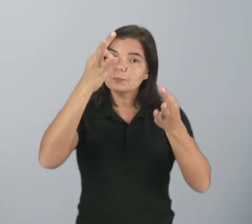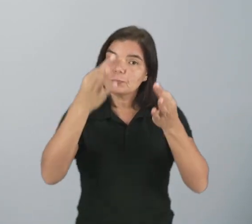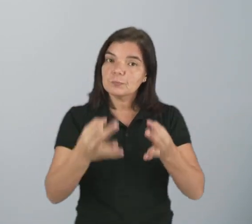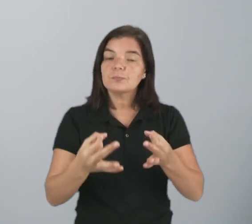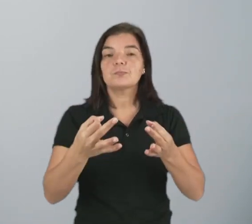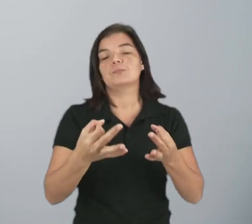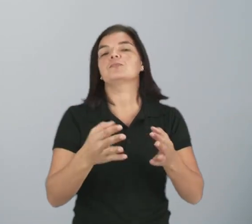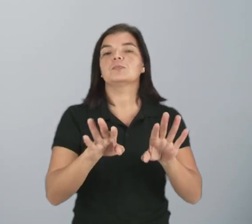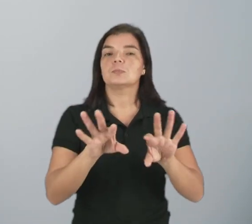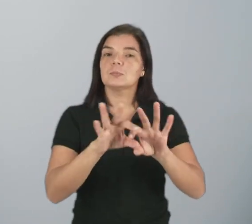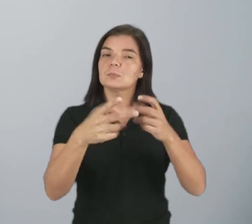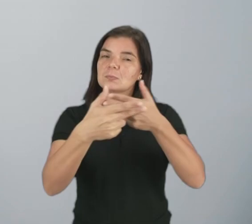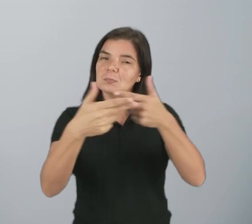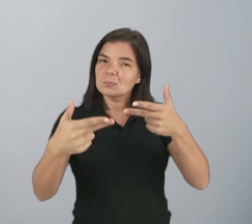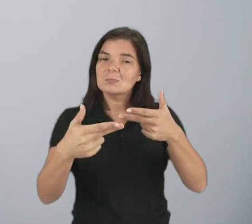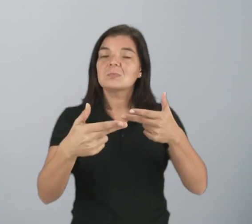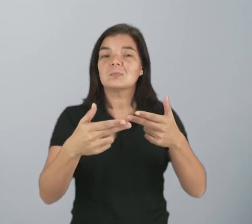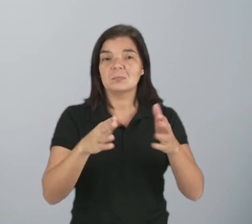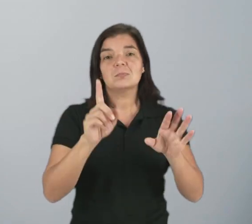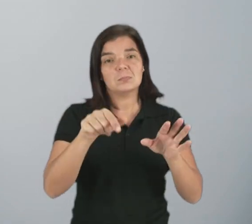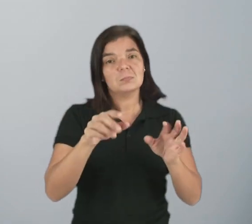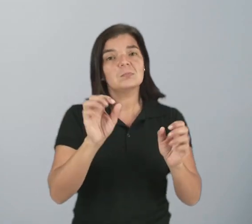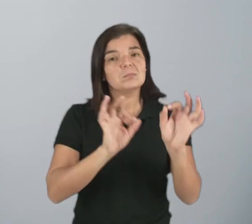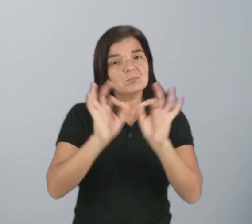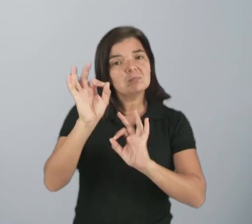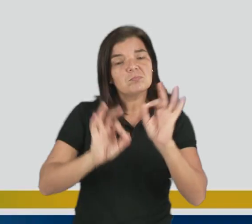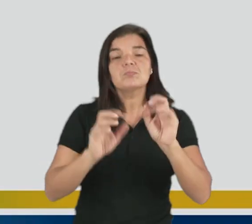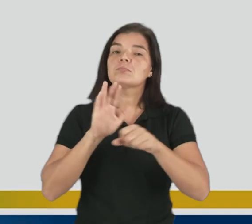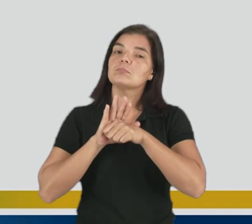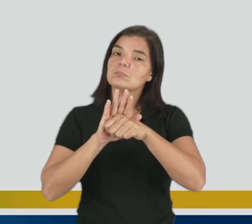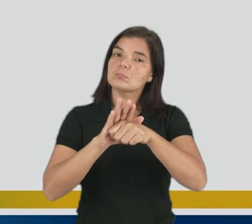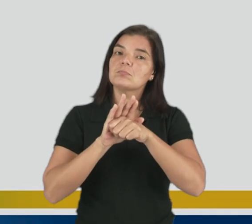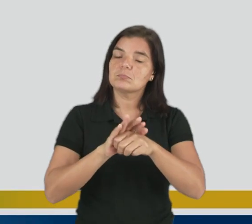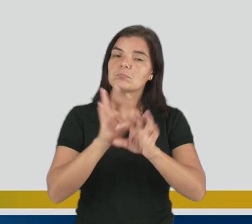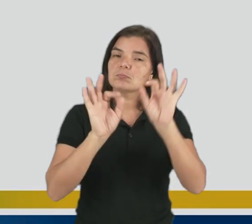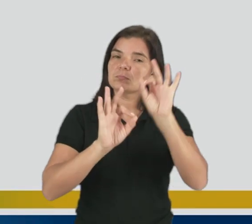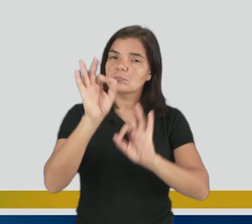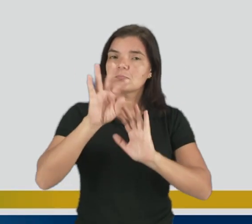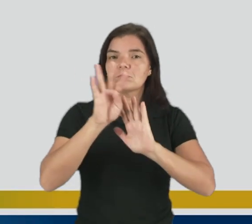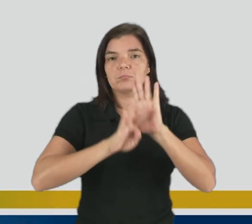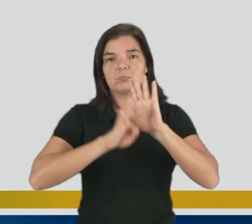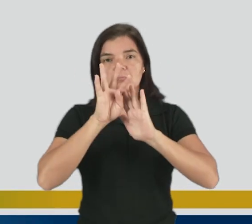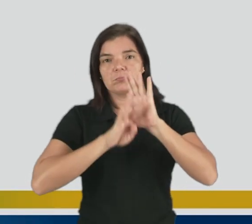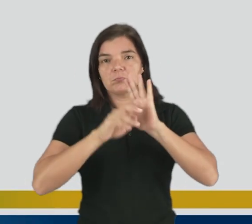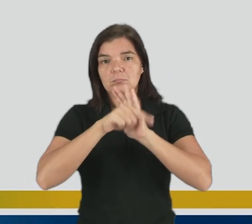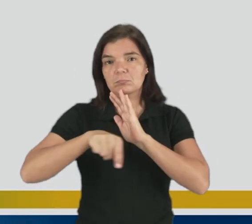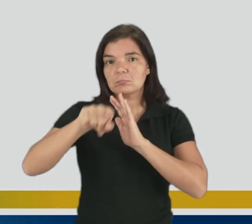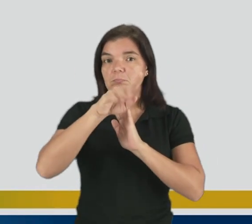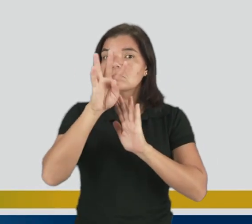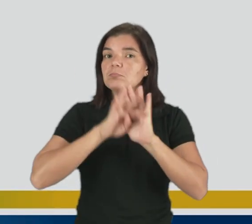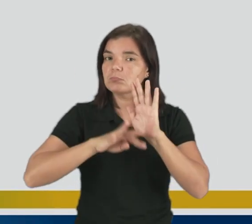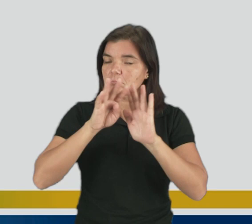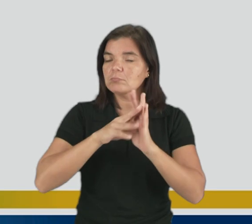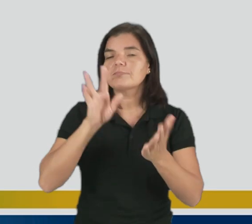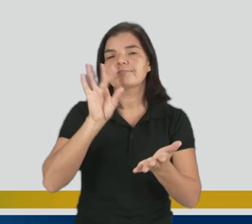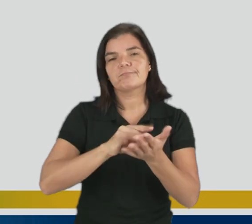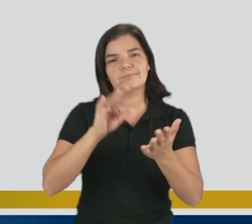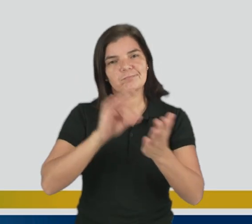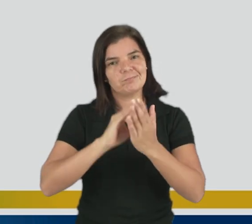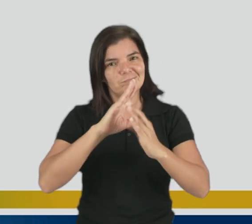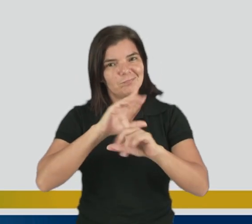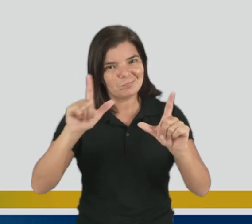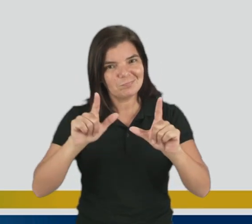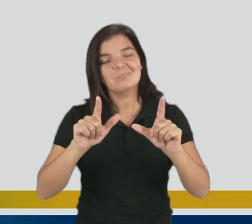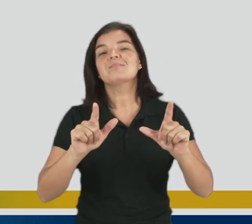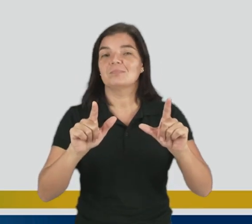adequado dos conectivos, seja feito para que isso colabore com a construção do seu texto, para que o seu texto seja de fato